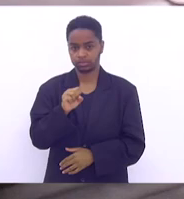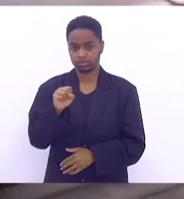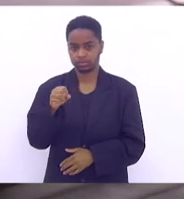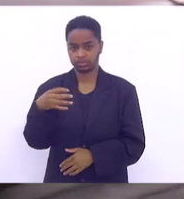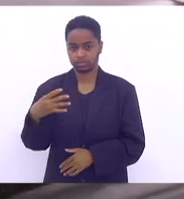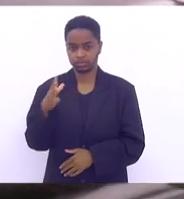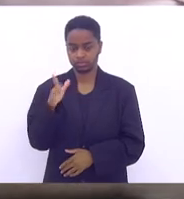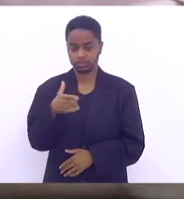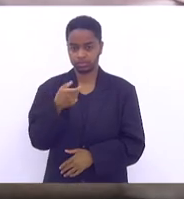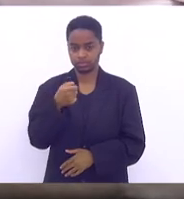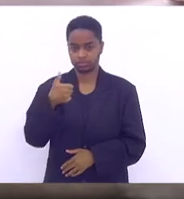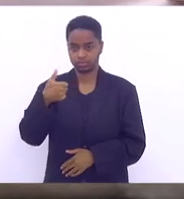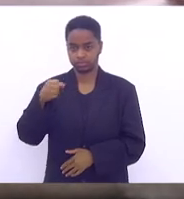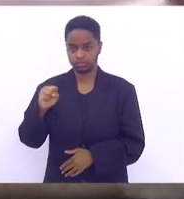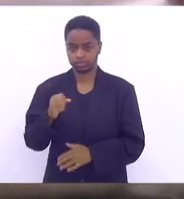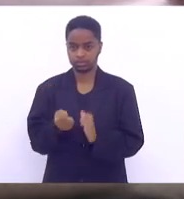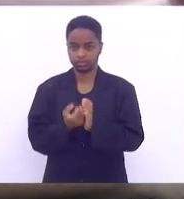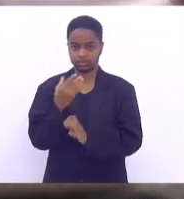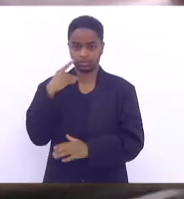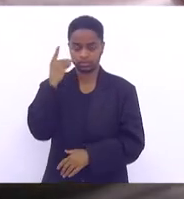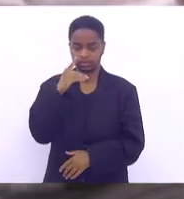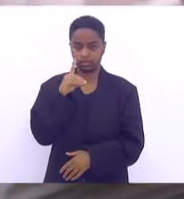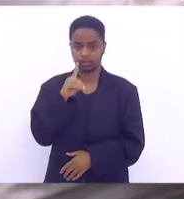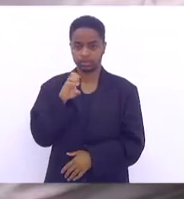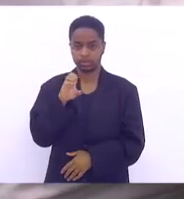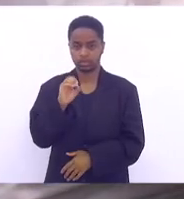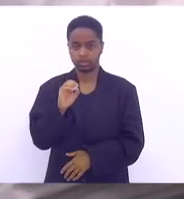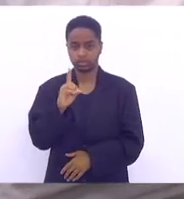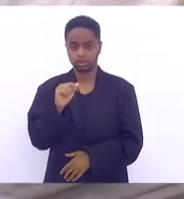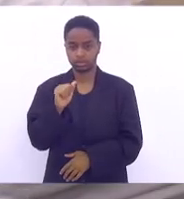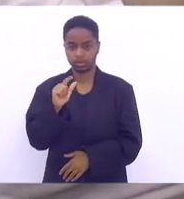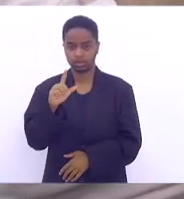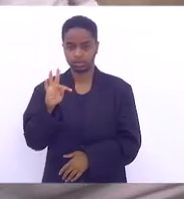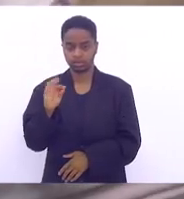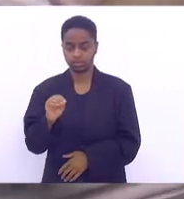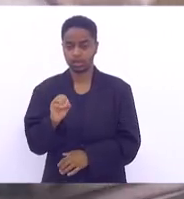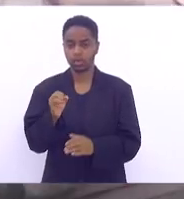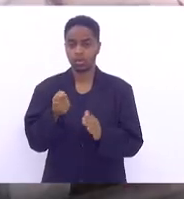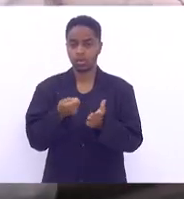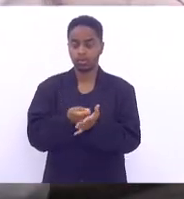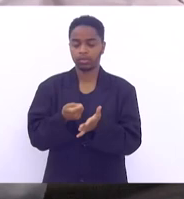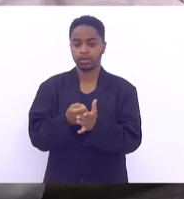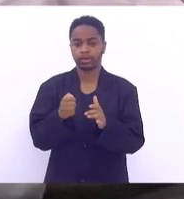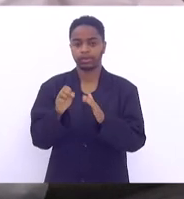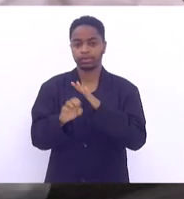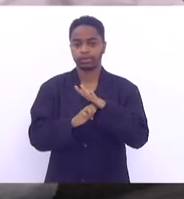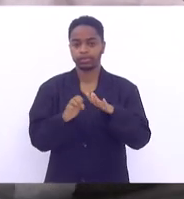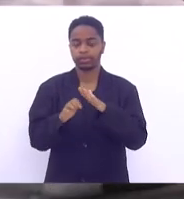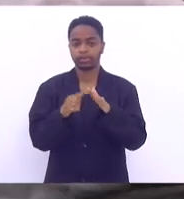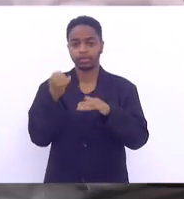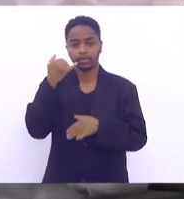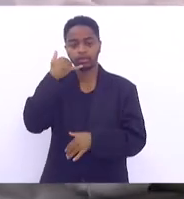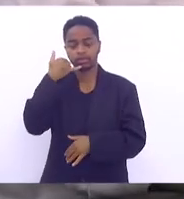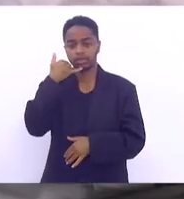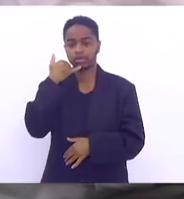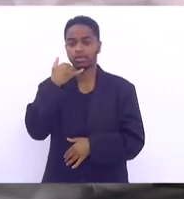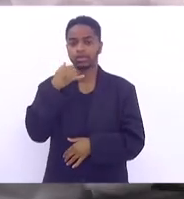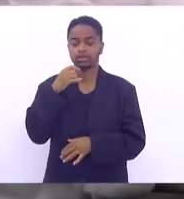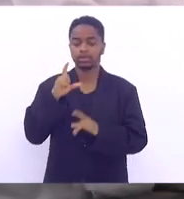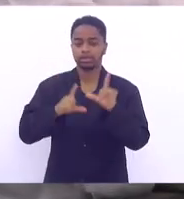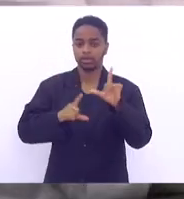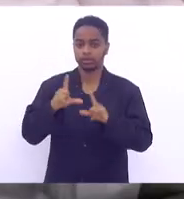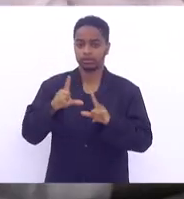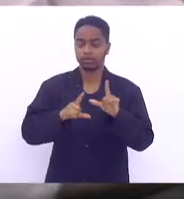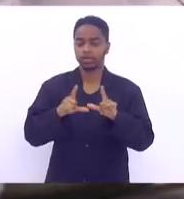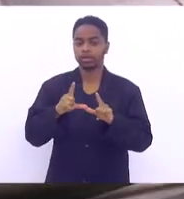3884, de 18, de autoria do deputado Dr. Deodalto, que obriga as concessionárias de telefonia fixa, celular e TV por